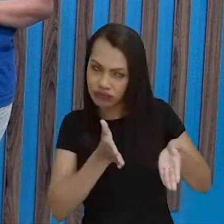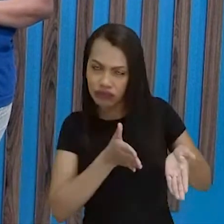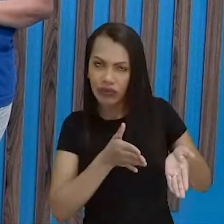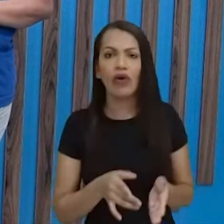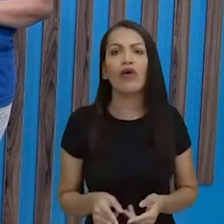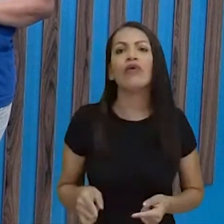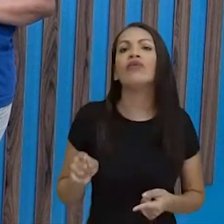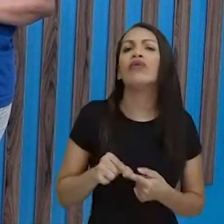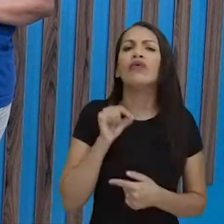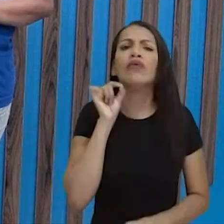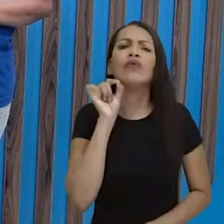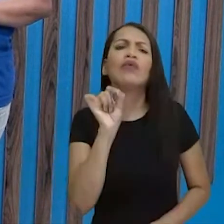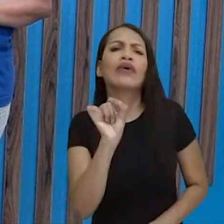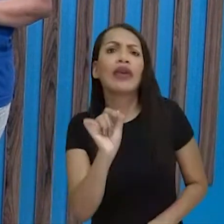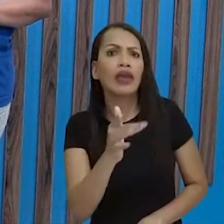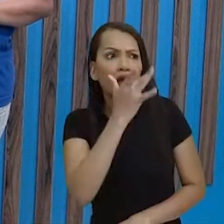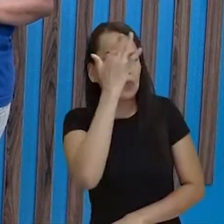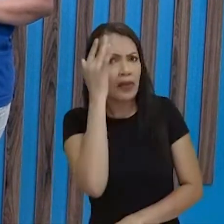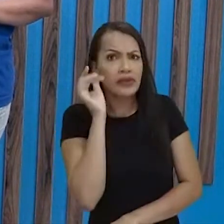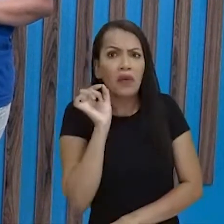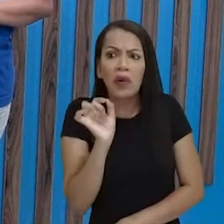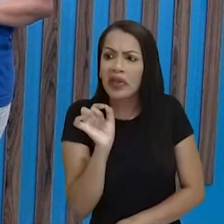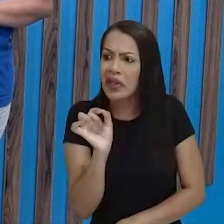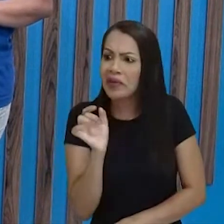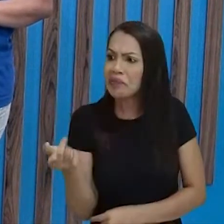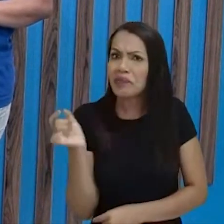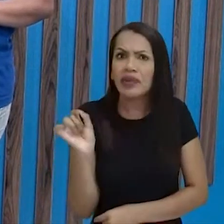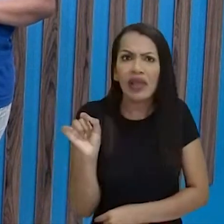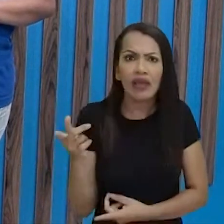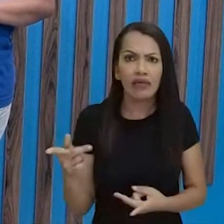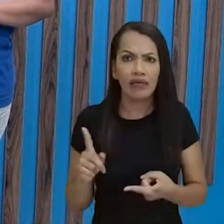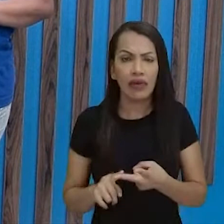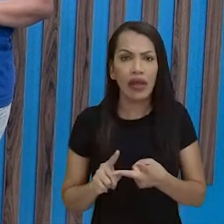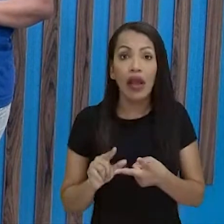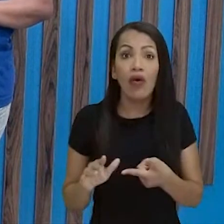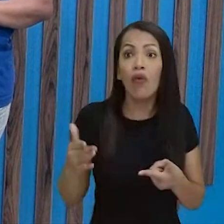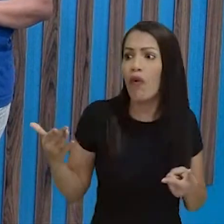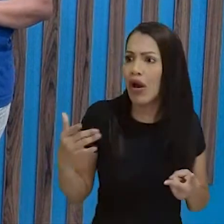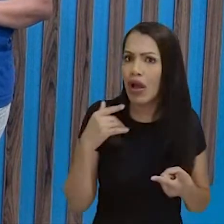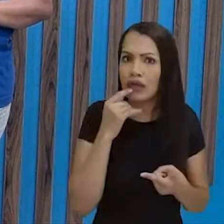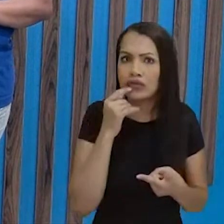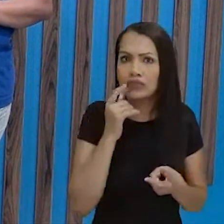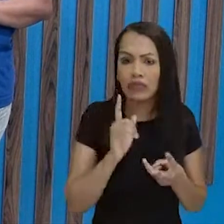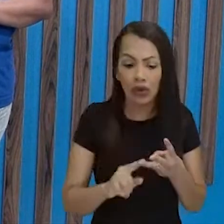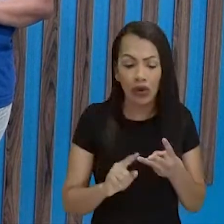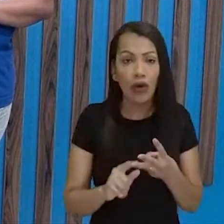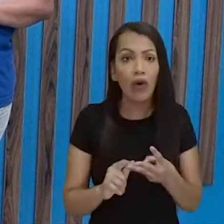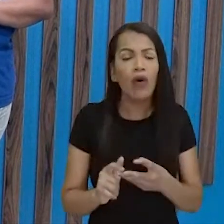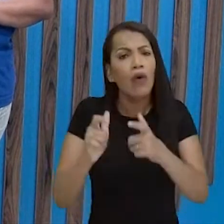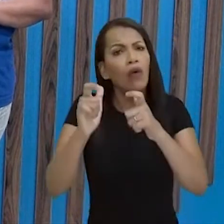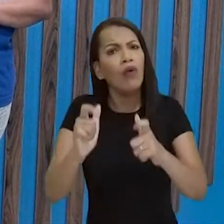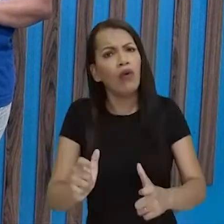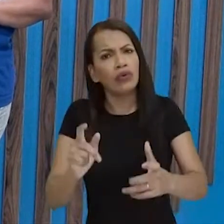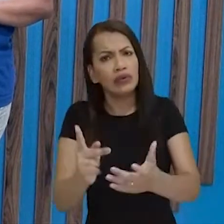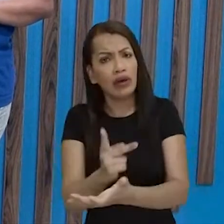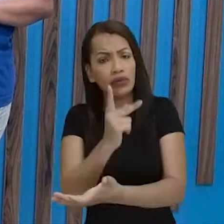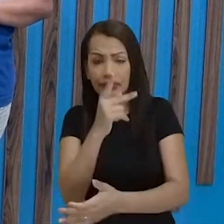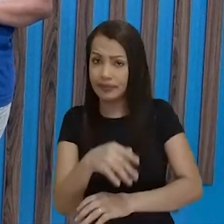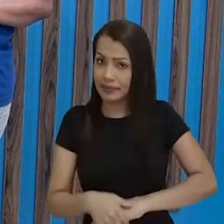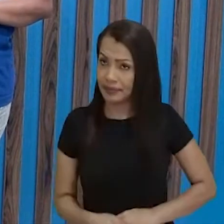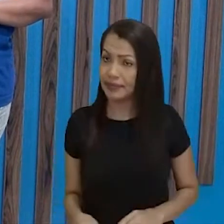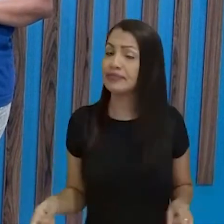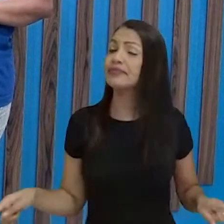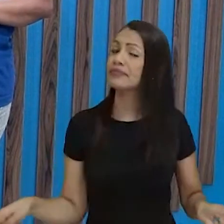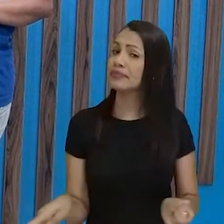que aconteceu, com quem aconteceu, quando aconteceu, onde aconteceu. E também a